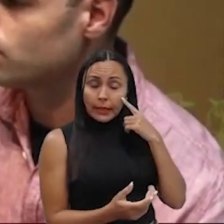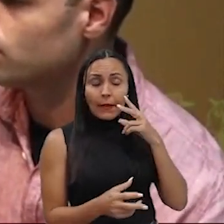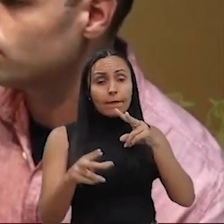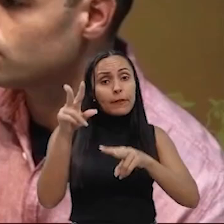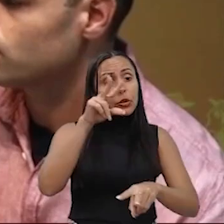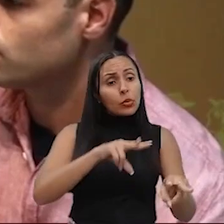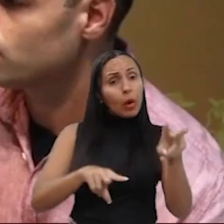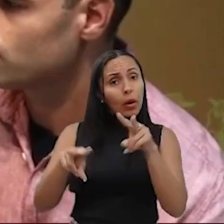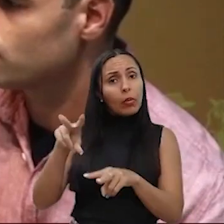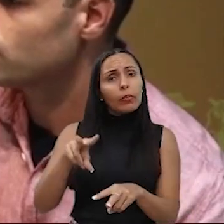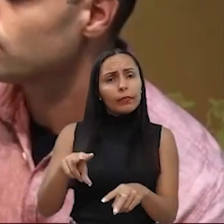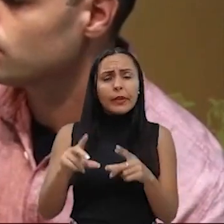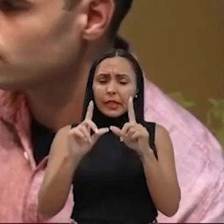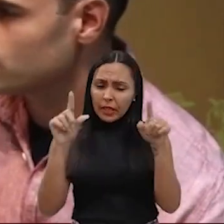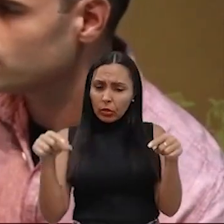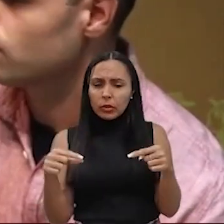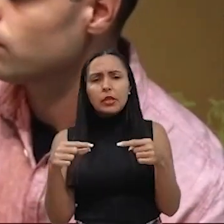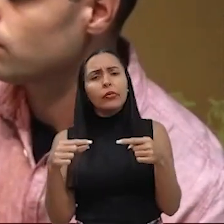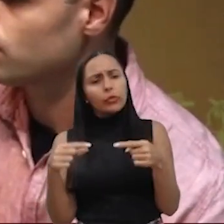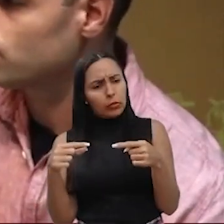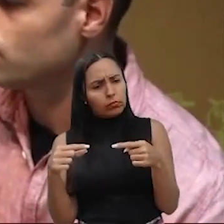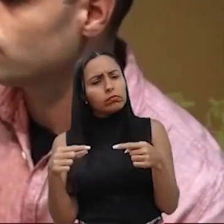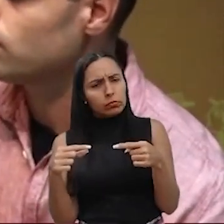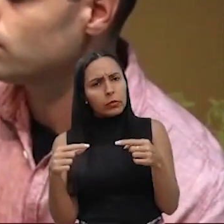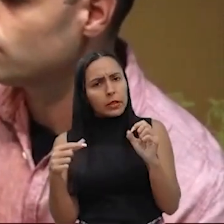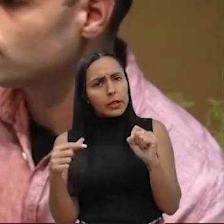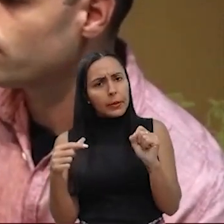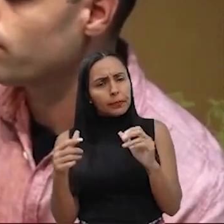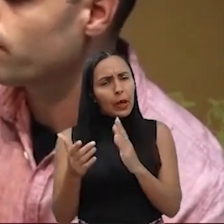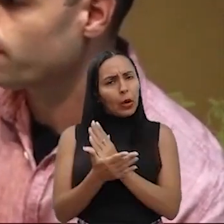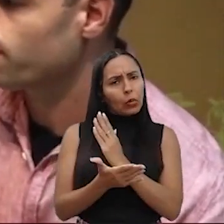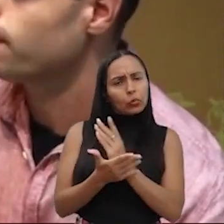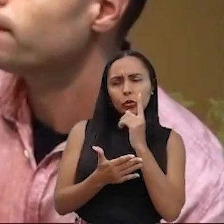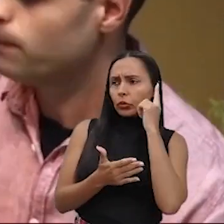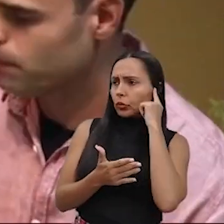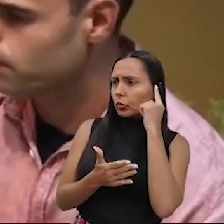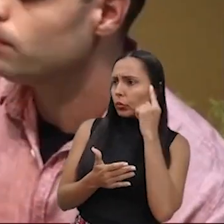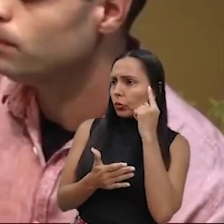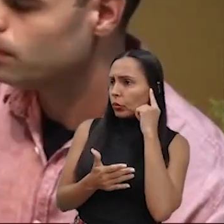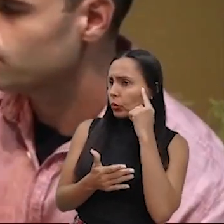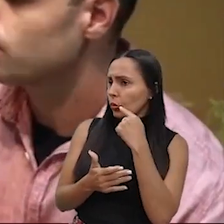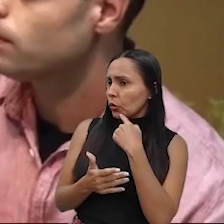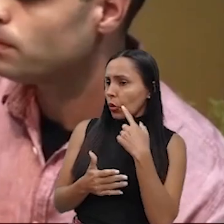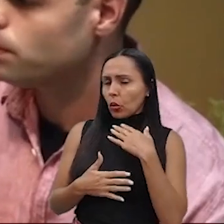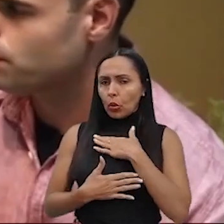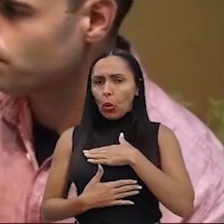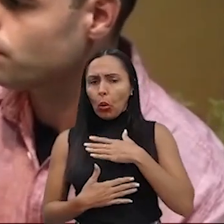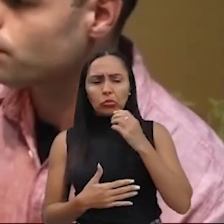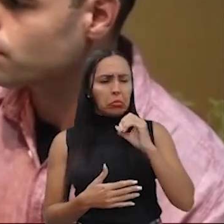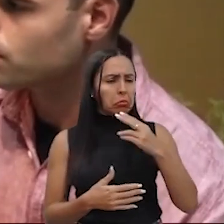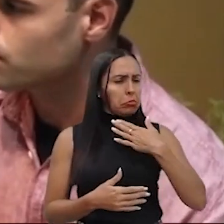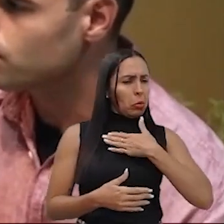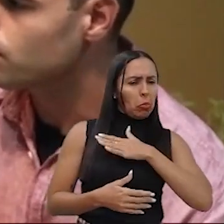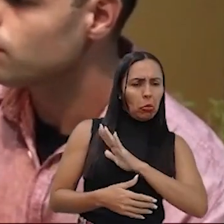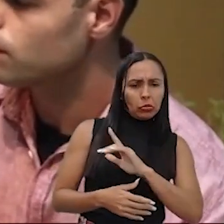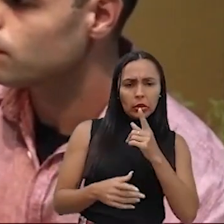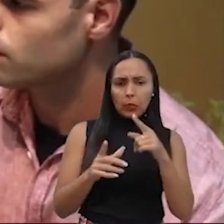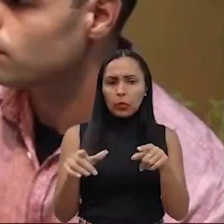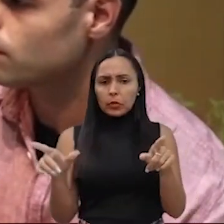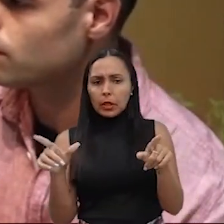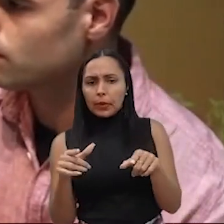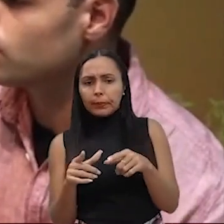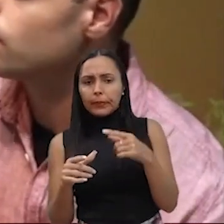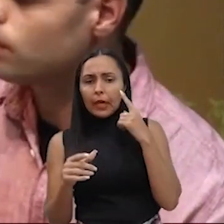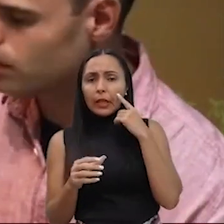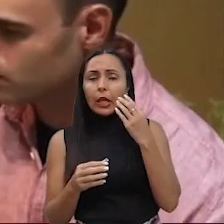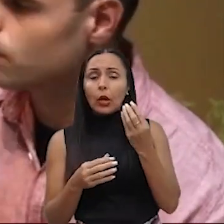e que é um desafio enorme. Por isso que muitas vezes o surdo gosta ou não gosta da música, por justamente ver como é que